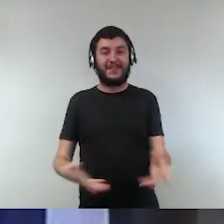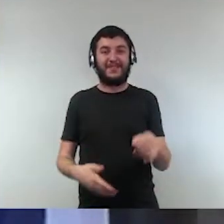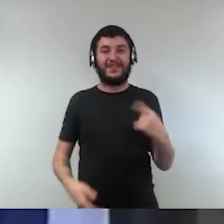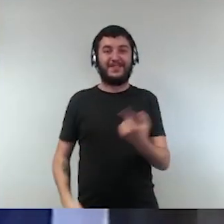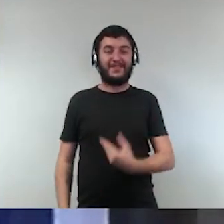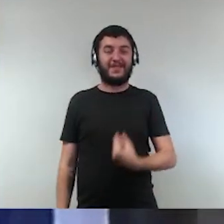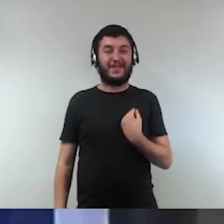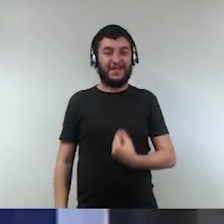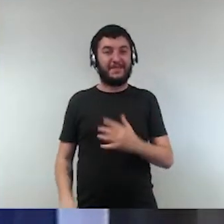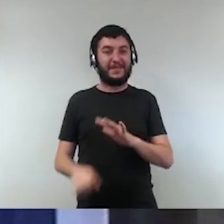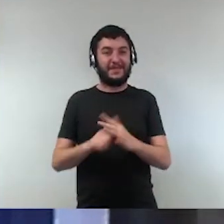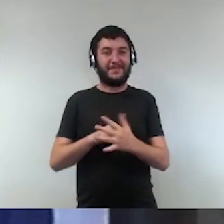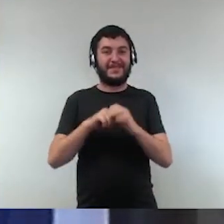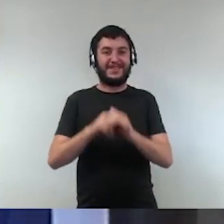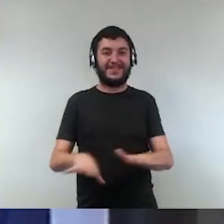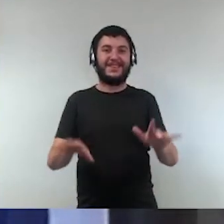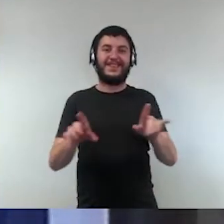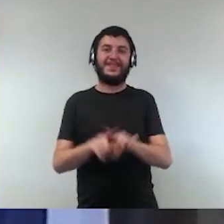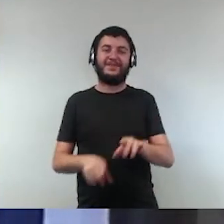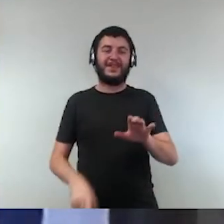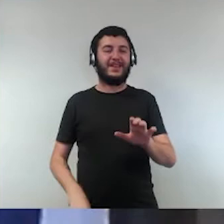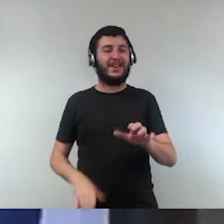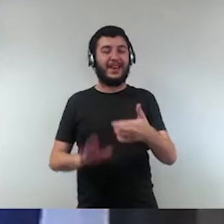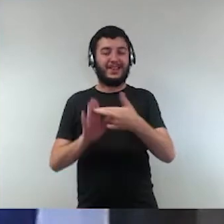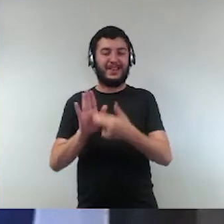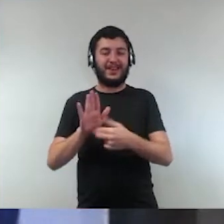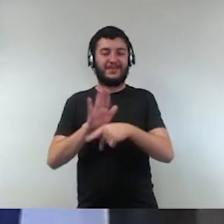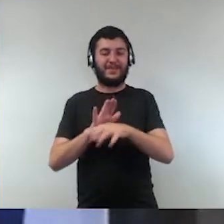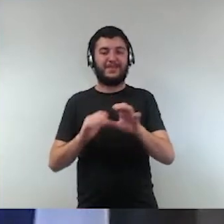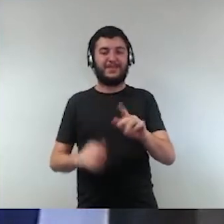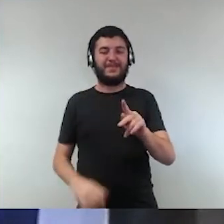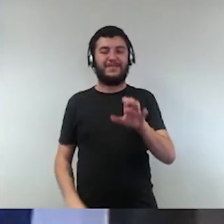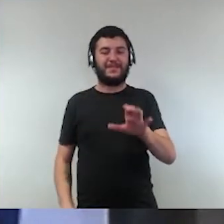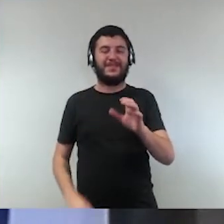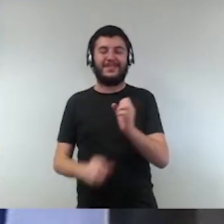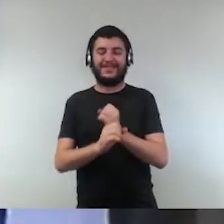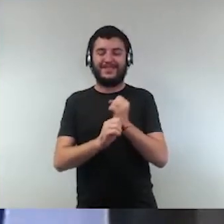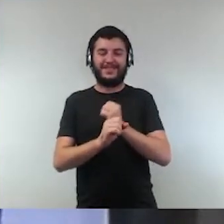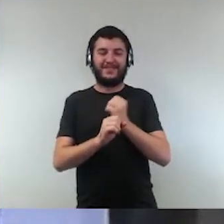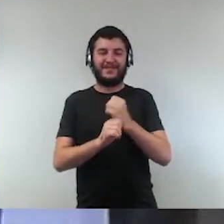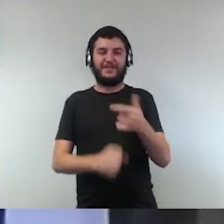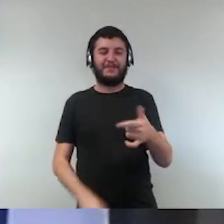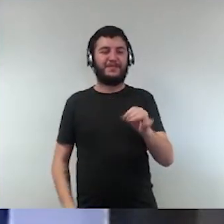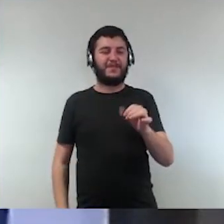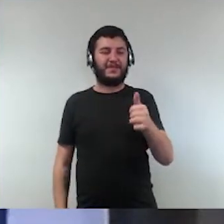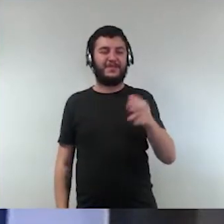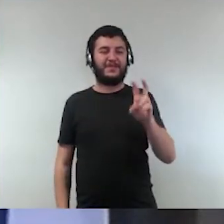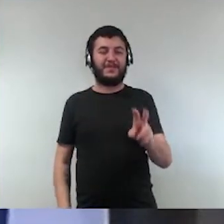vivemos e que o Código de 2015 veio trazer, na verdade,